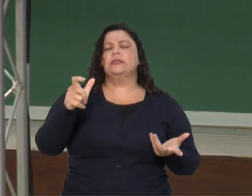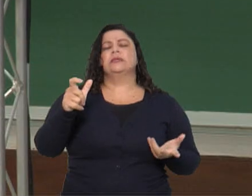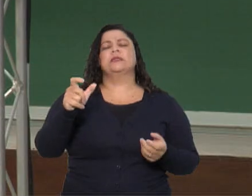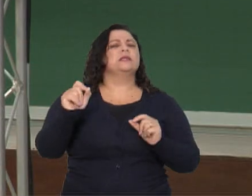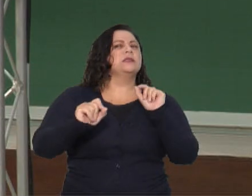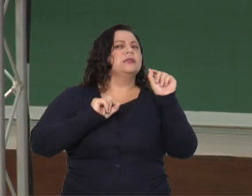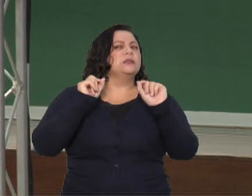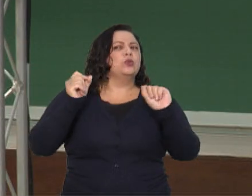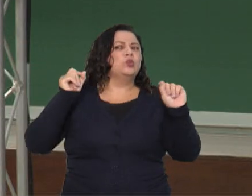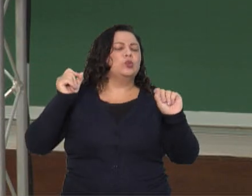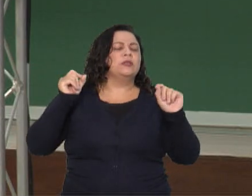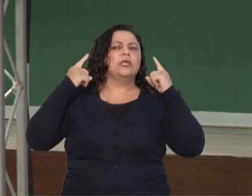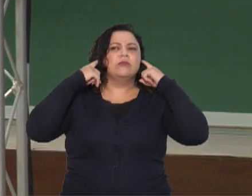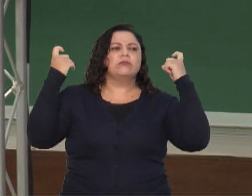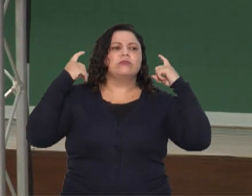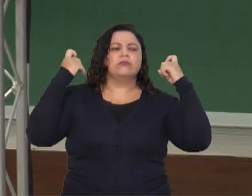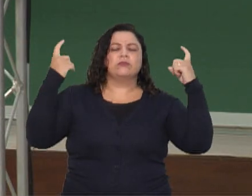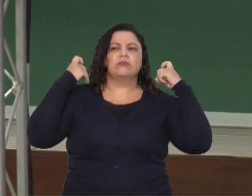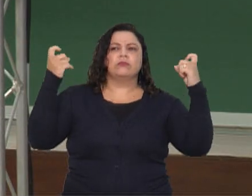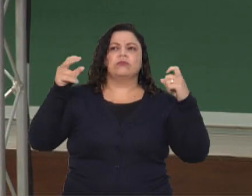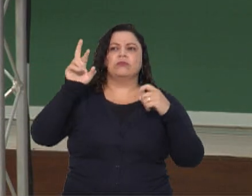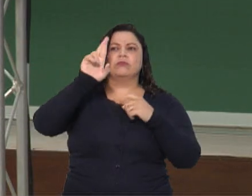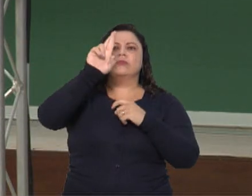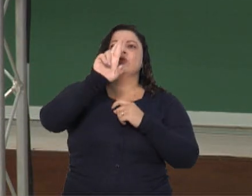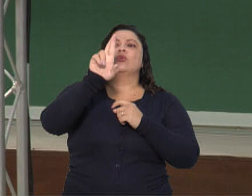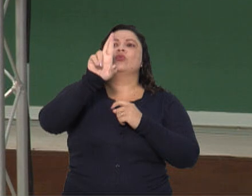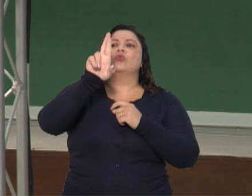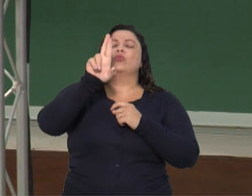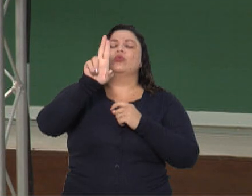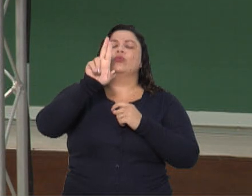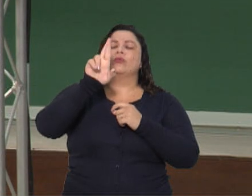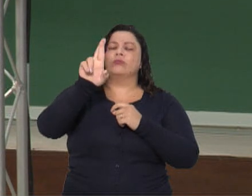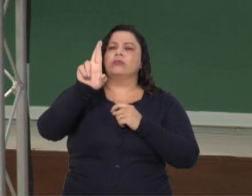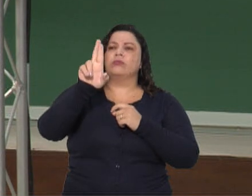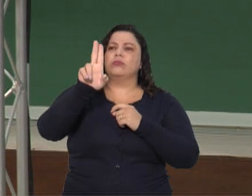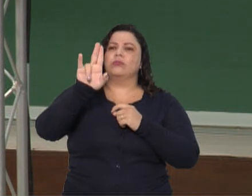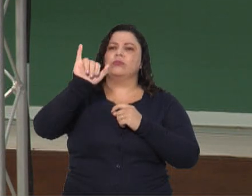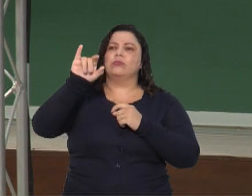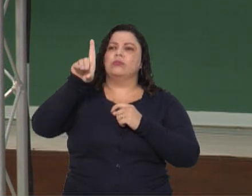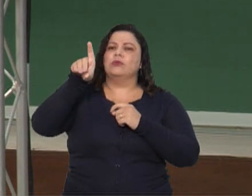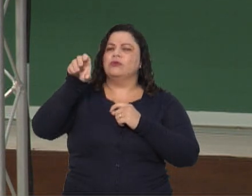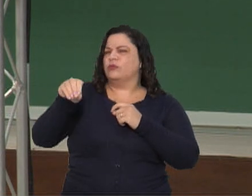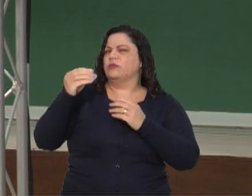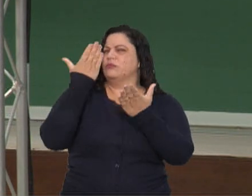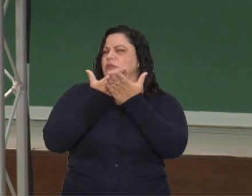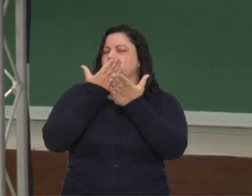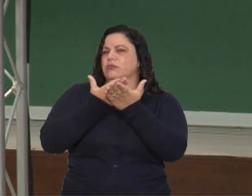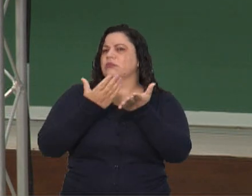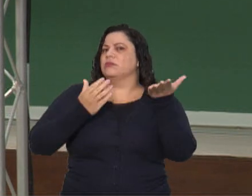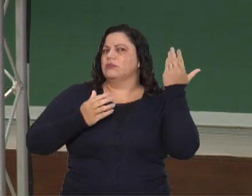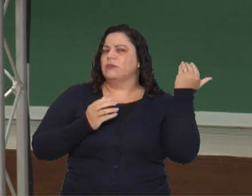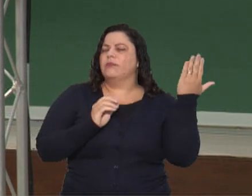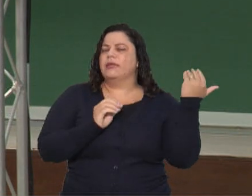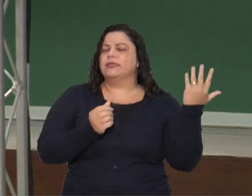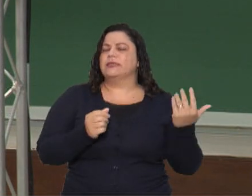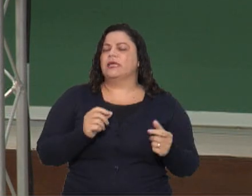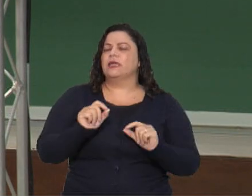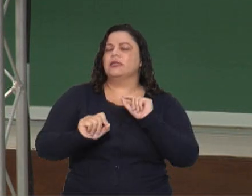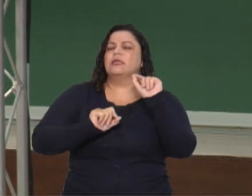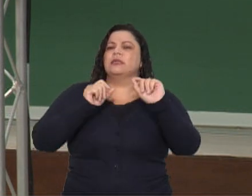por exemplo, em ruído aula passada. Comentei um pouco sobre ruído. E eu falei que